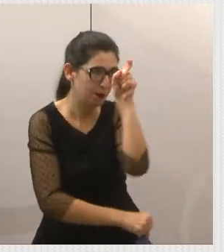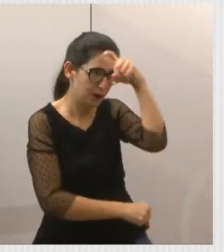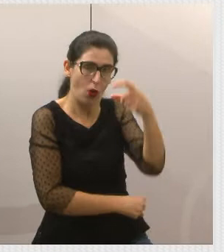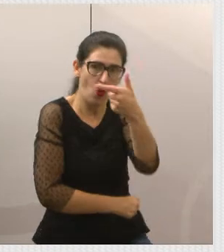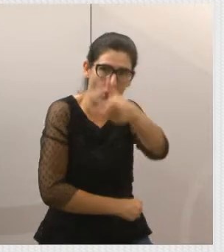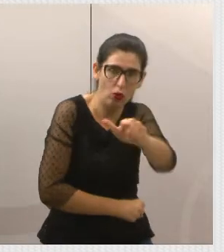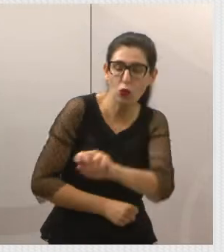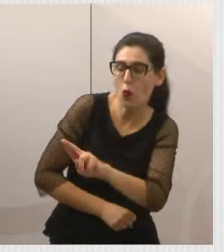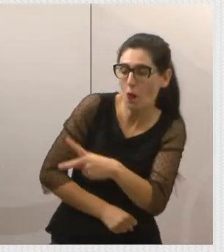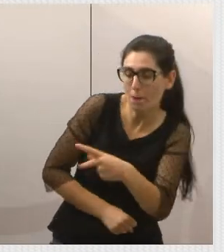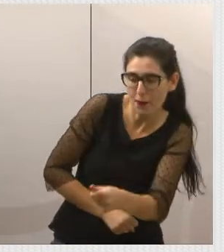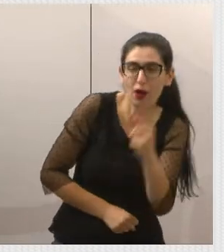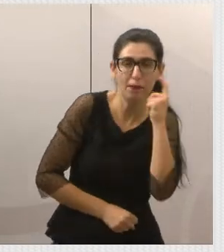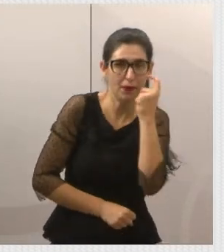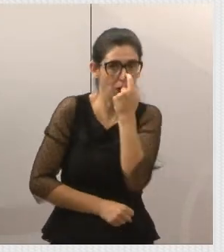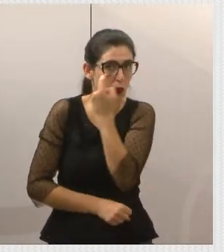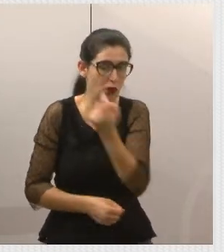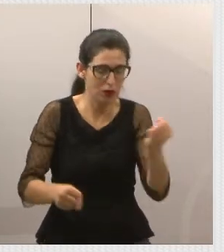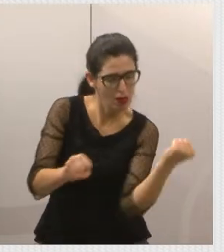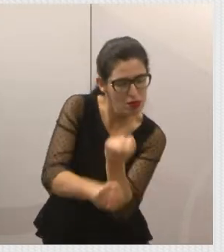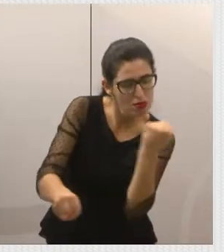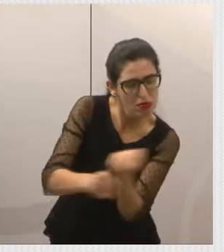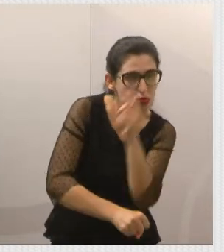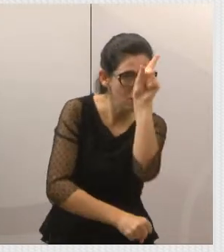da UPA do Parque Meia Lua. Pode passar.